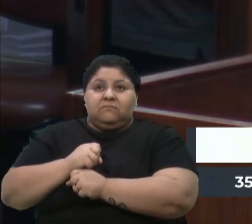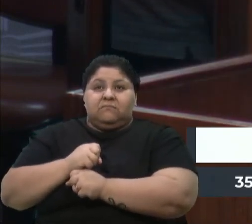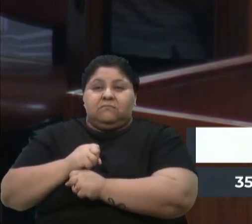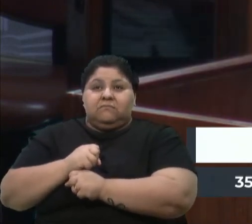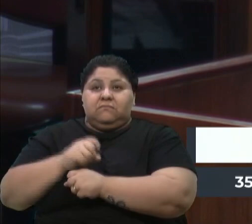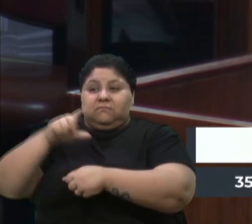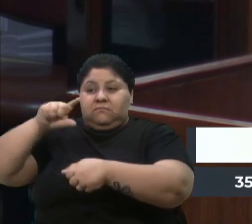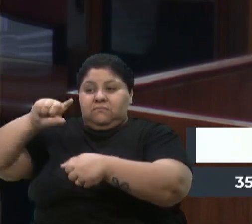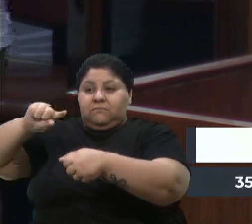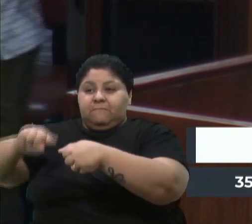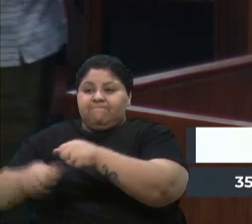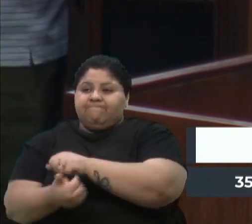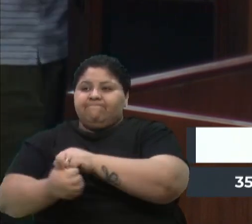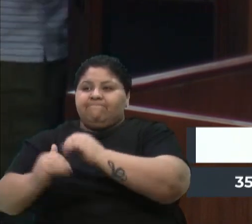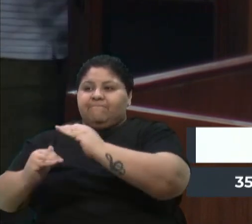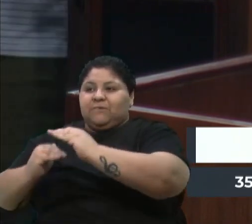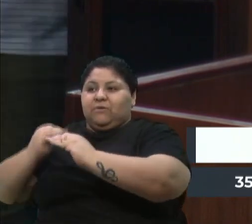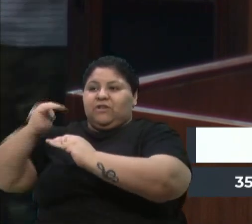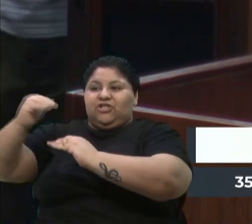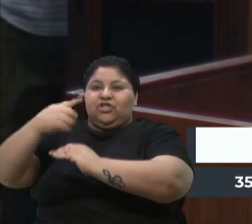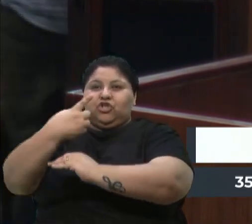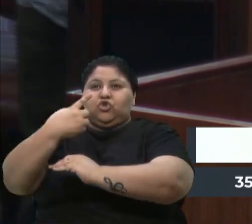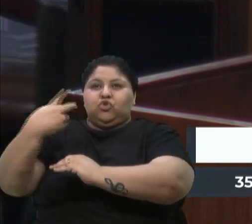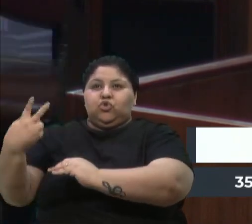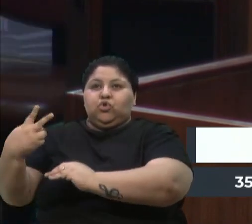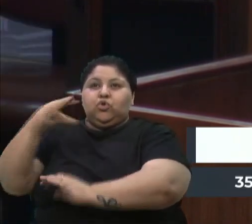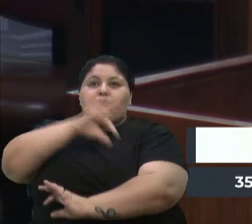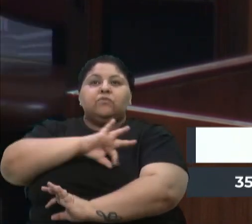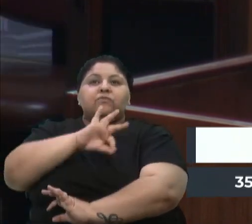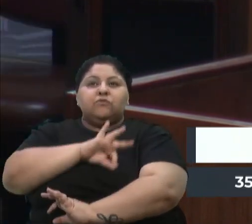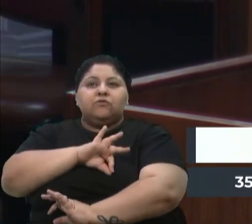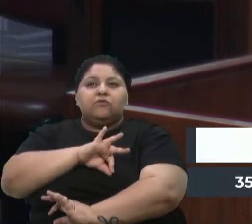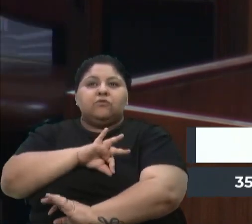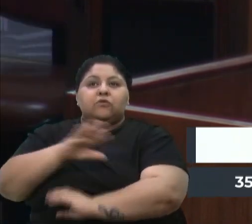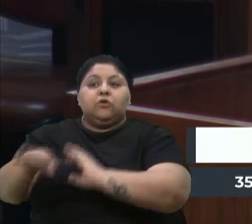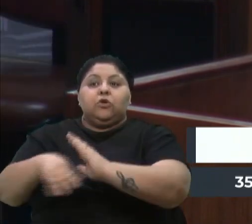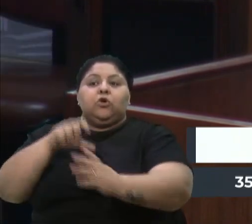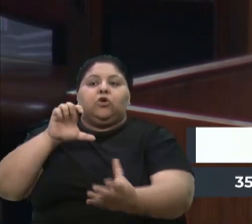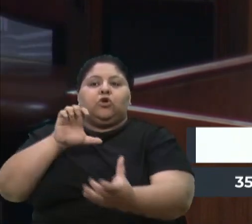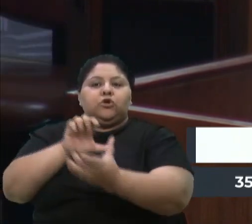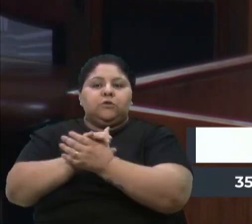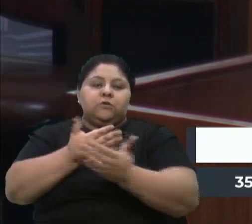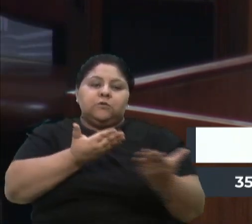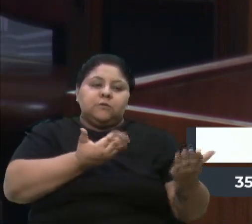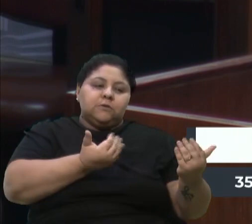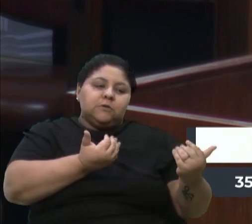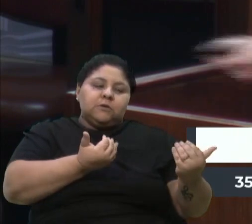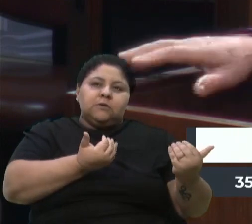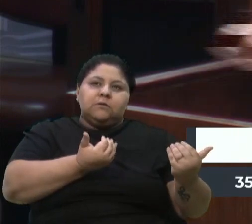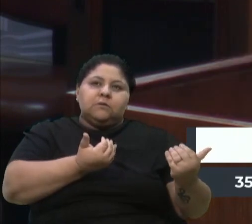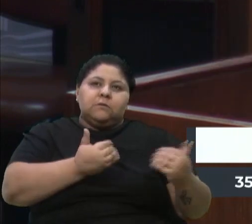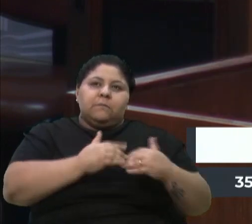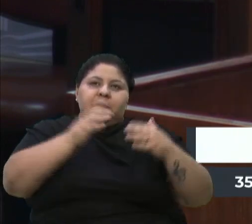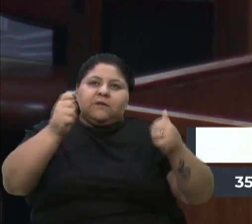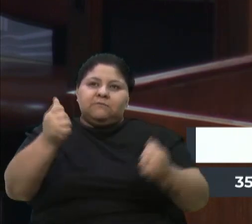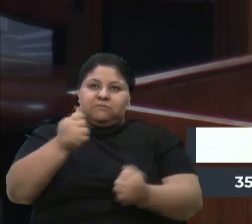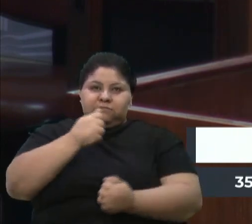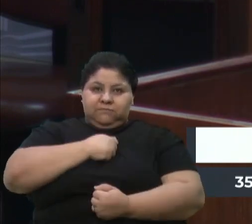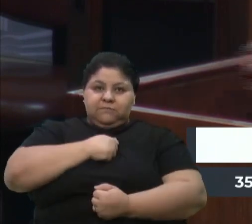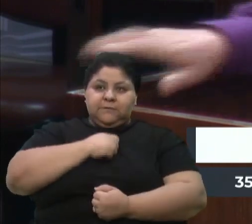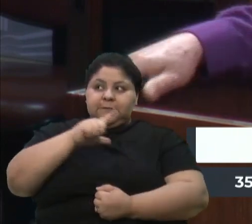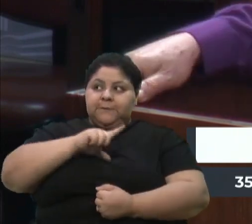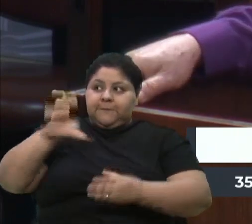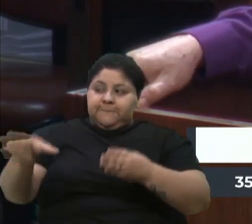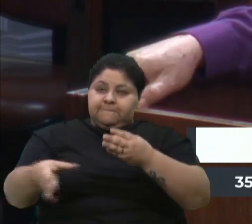porque não atinge os 12 salários. Quando um casalzinho novo, mais humilde, que consiste na emenda dos colegas